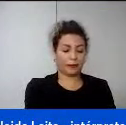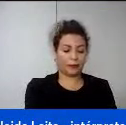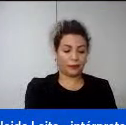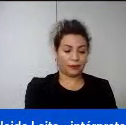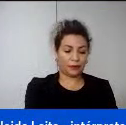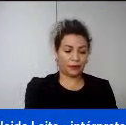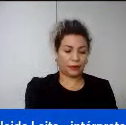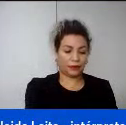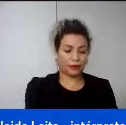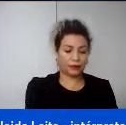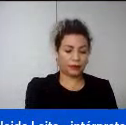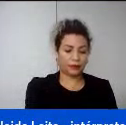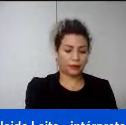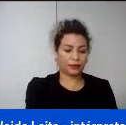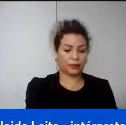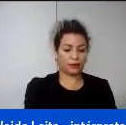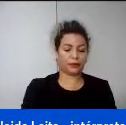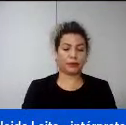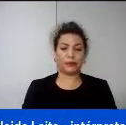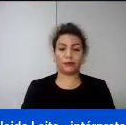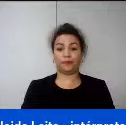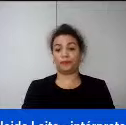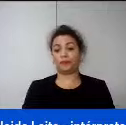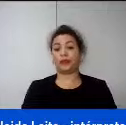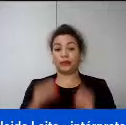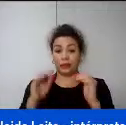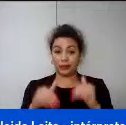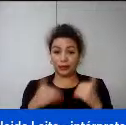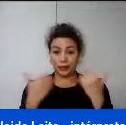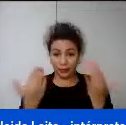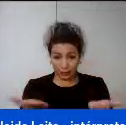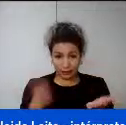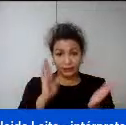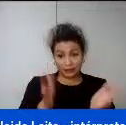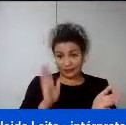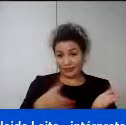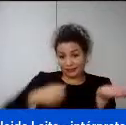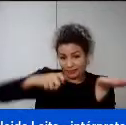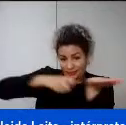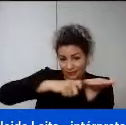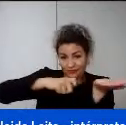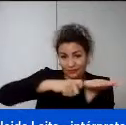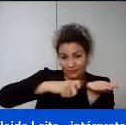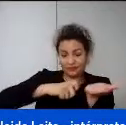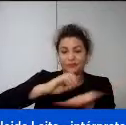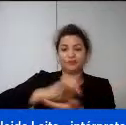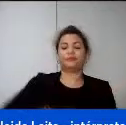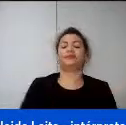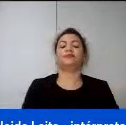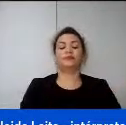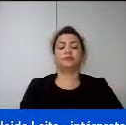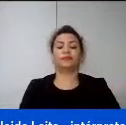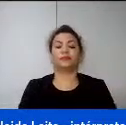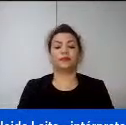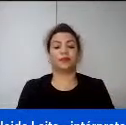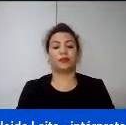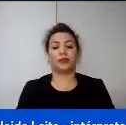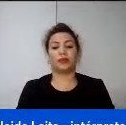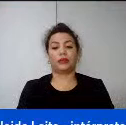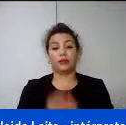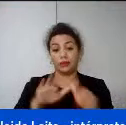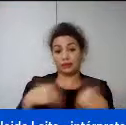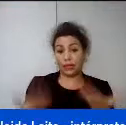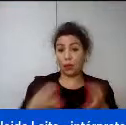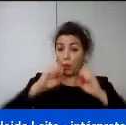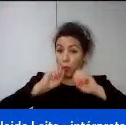Aqui. Acontece muito, né? Então, já me instalei aqui, já liguei o carregador. Então, esse ensino